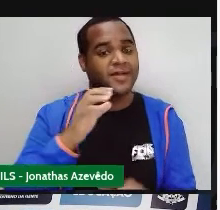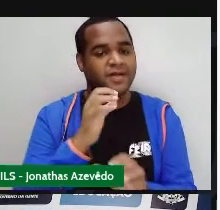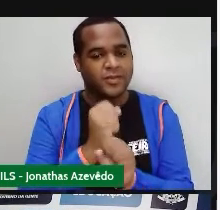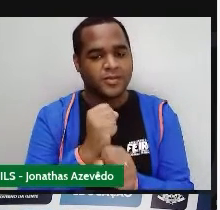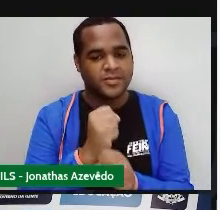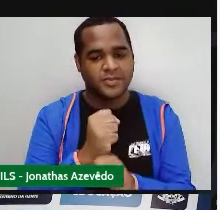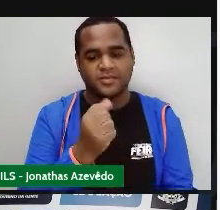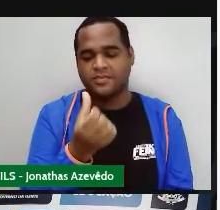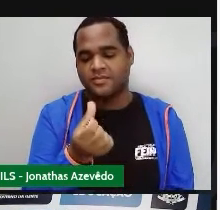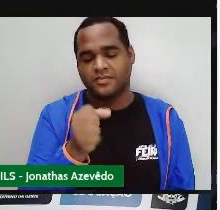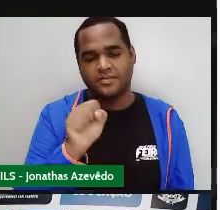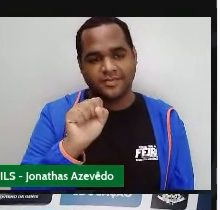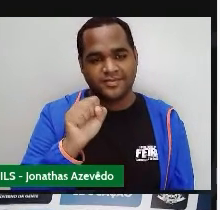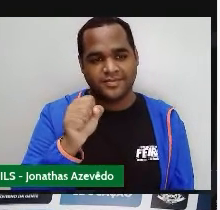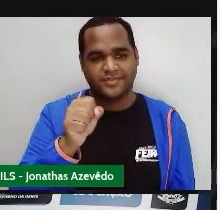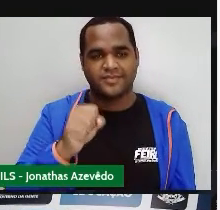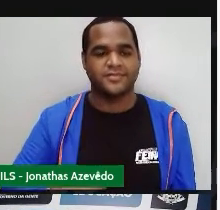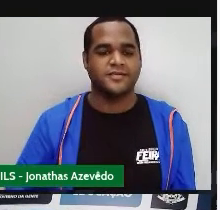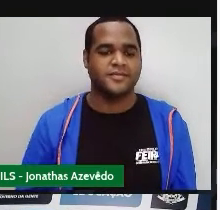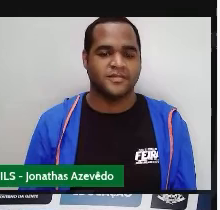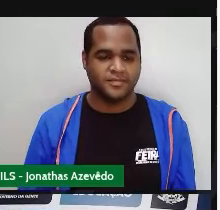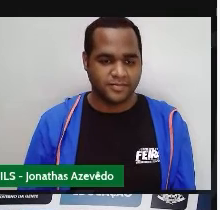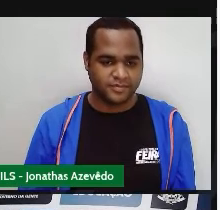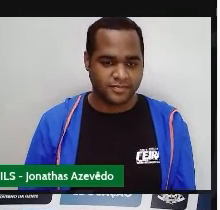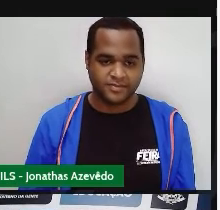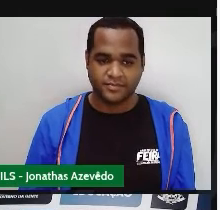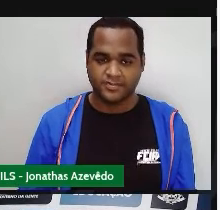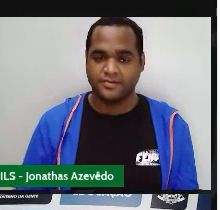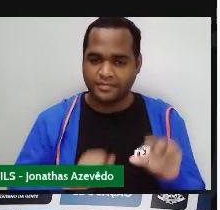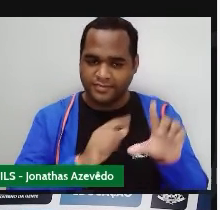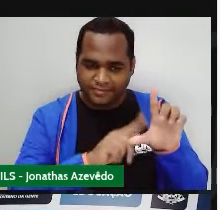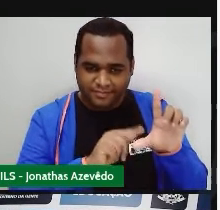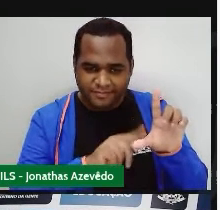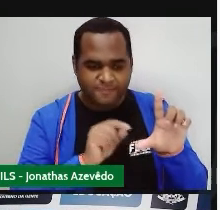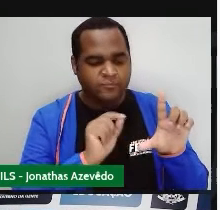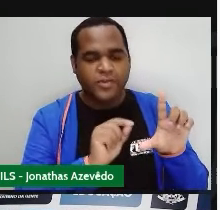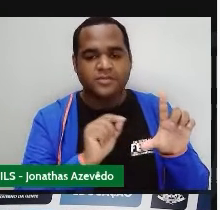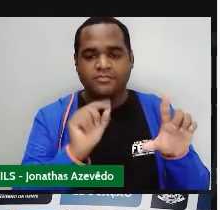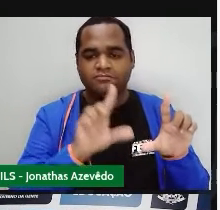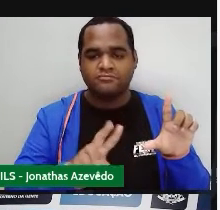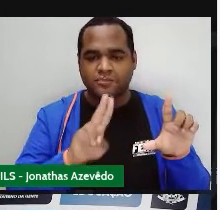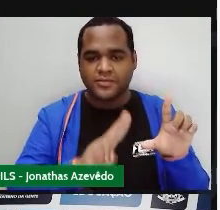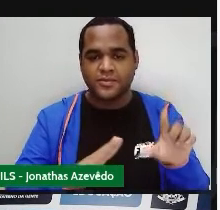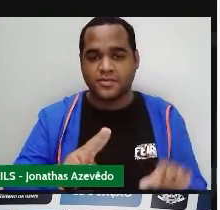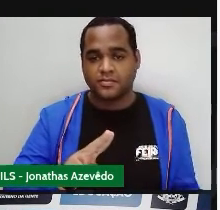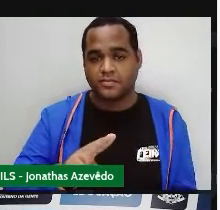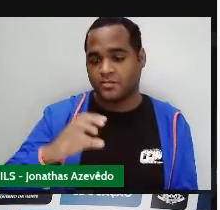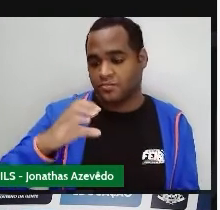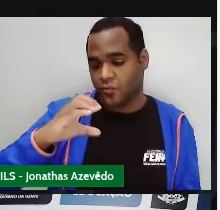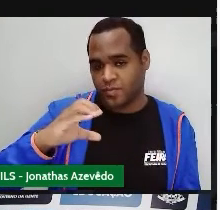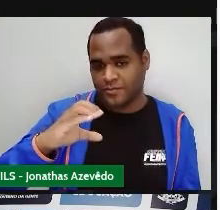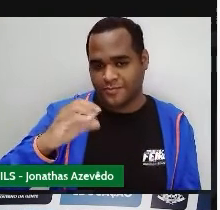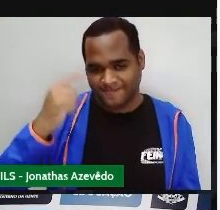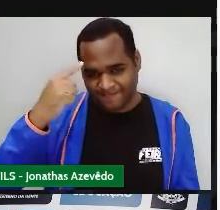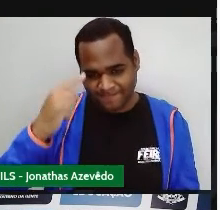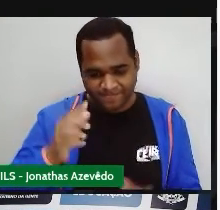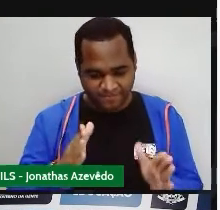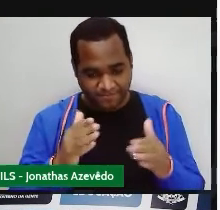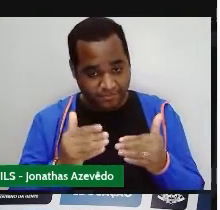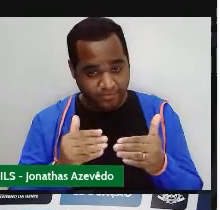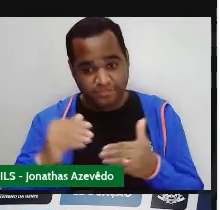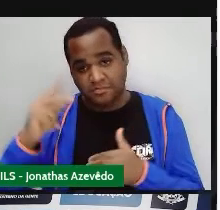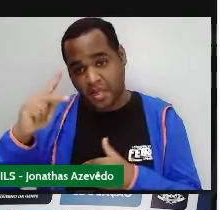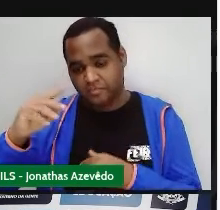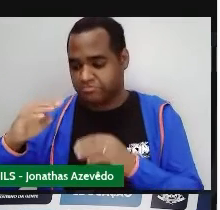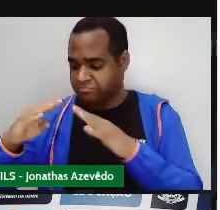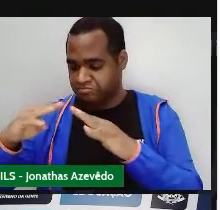igual a 68 tá é Alecrim É que eu tô usando c&p por causa de cubo e pirâmide mas pode